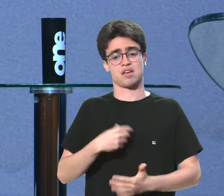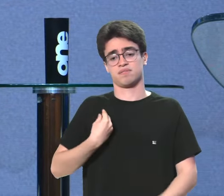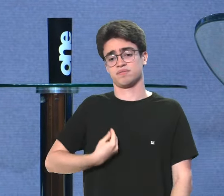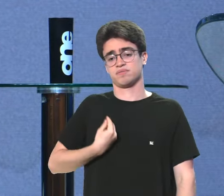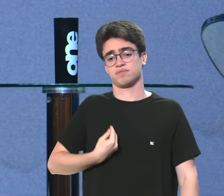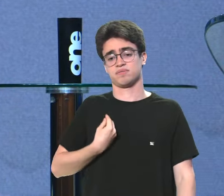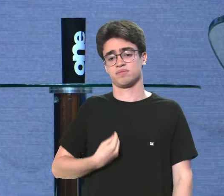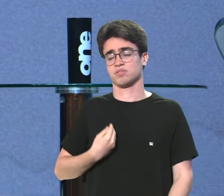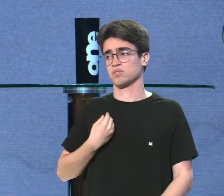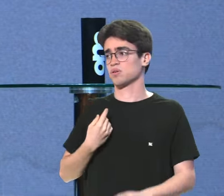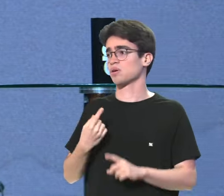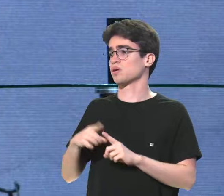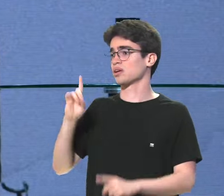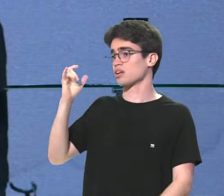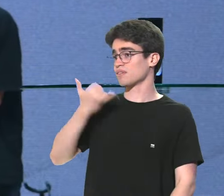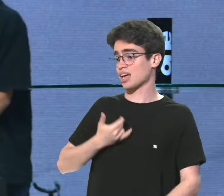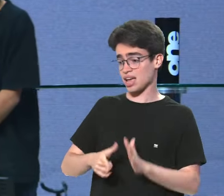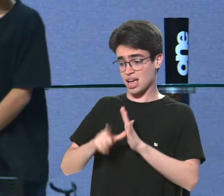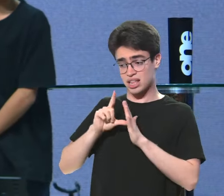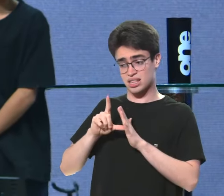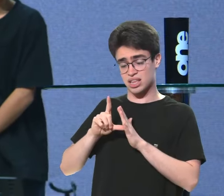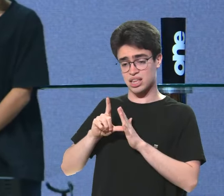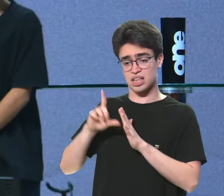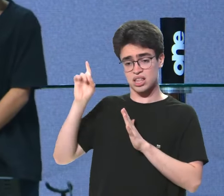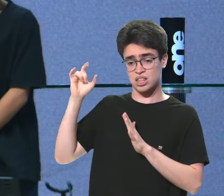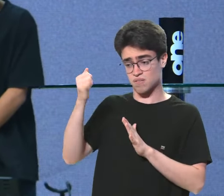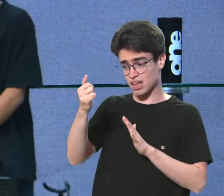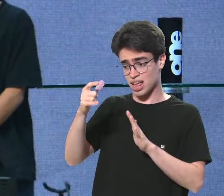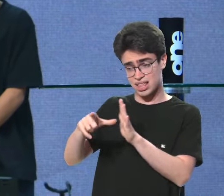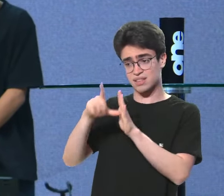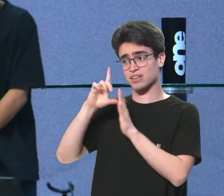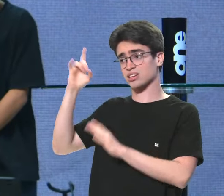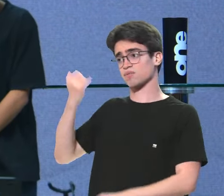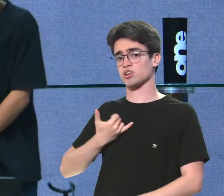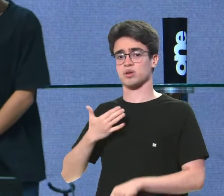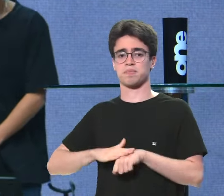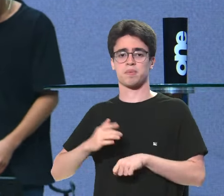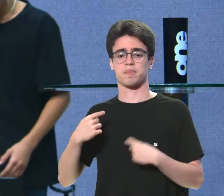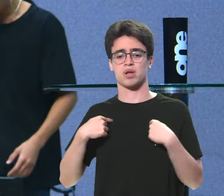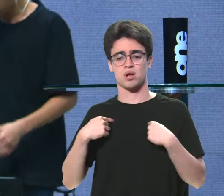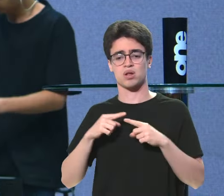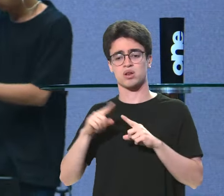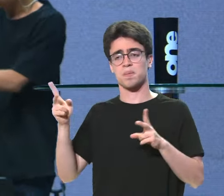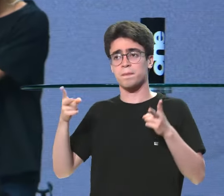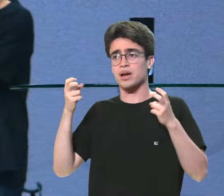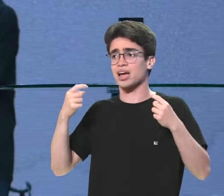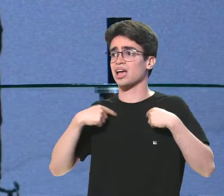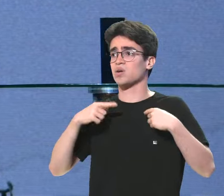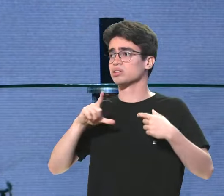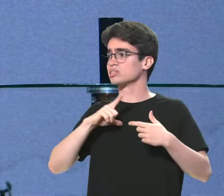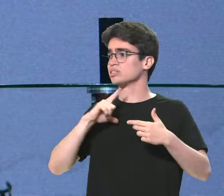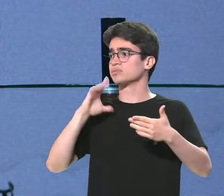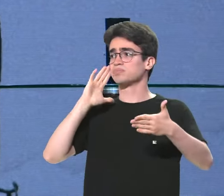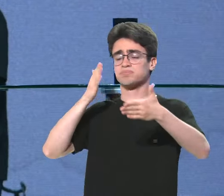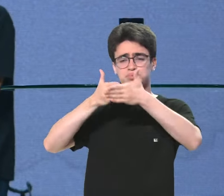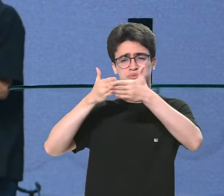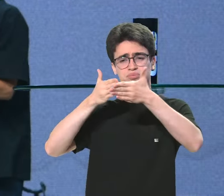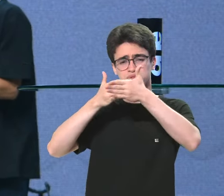antes de Deus falar com você ele falou comigo e ele me mostrou algumas escamas que eu tenho nos olhos e eu preciso